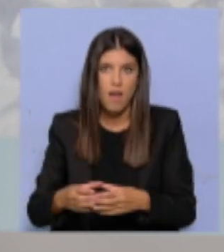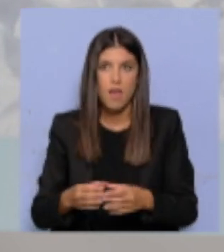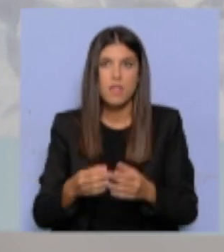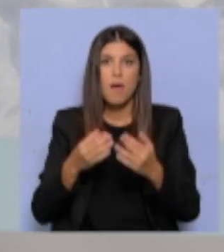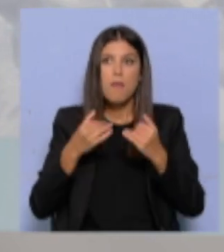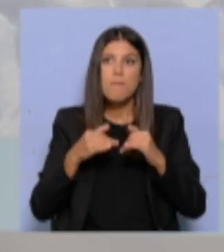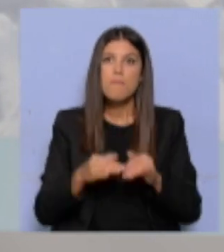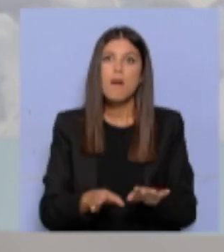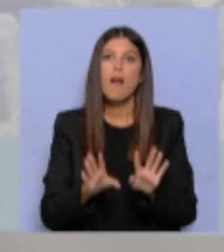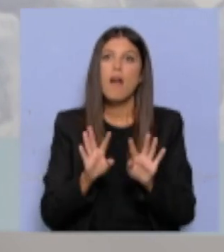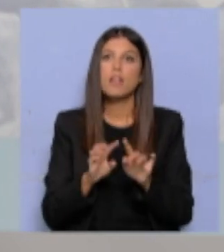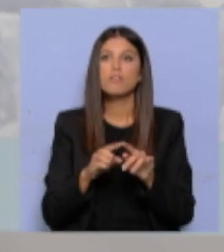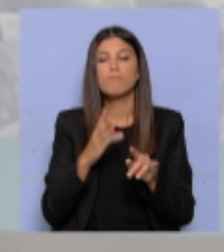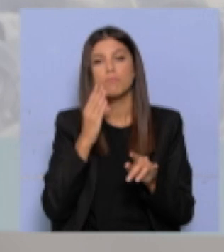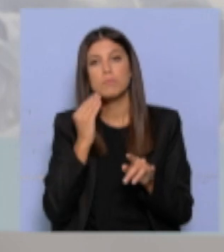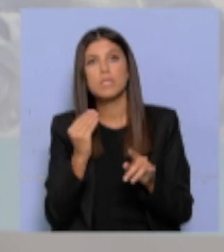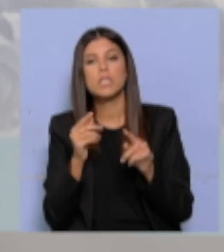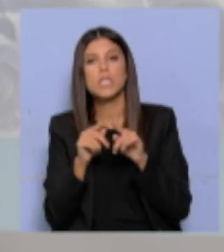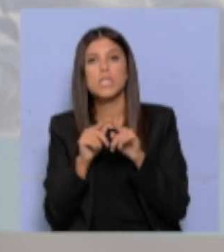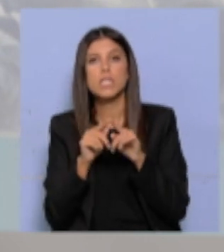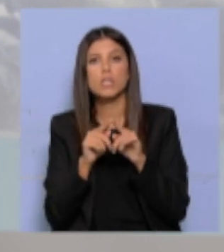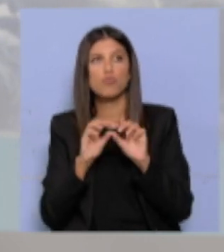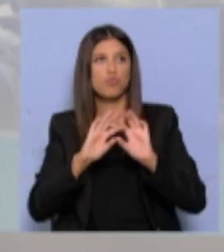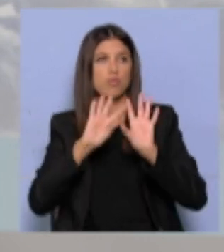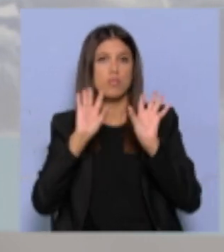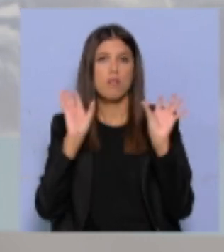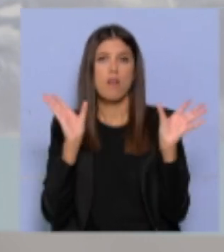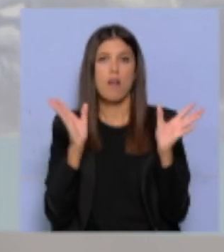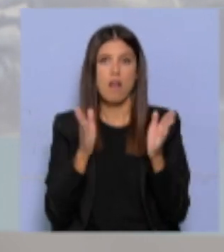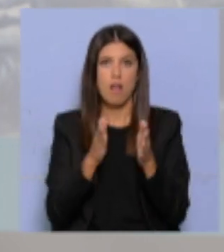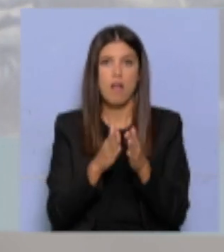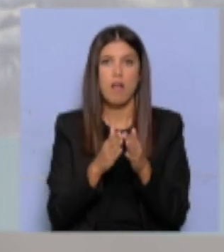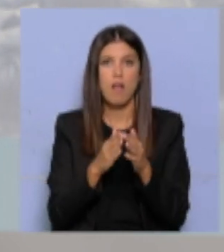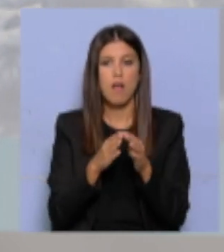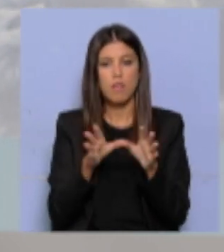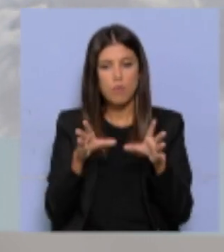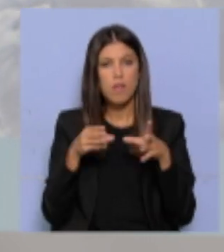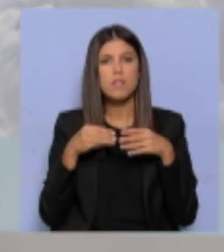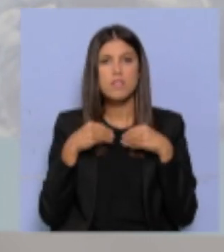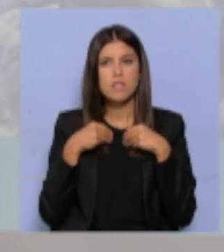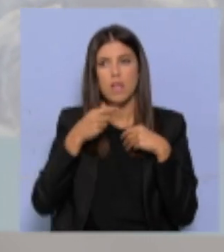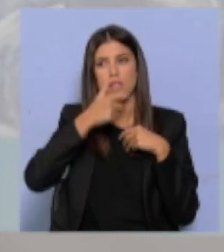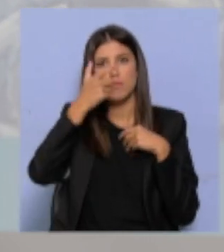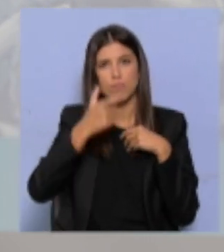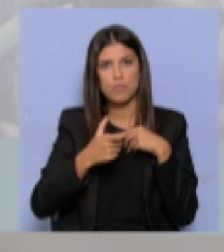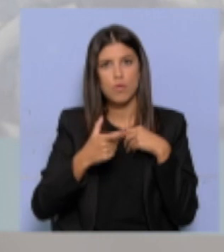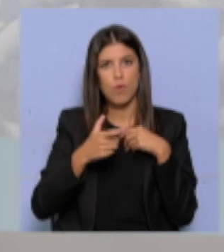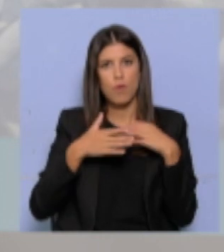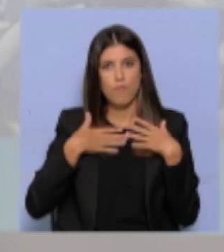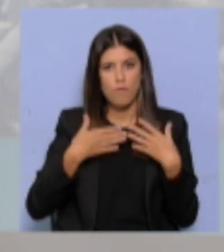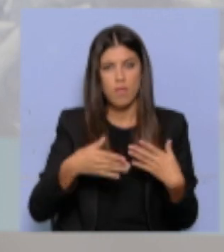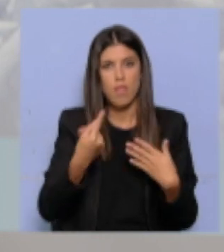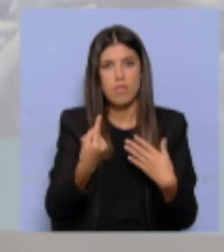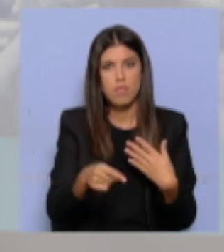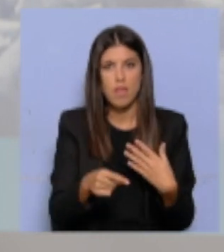penso que há, de modo geral, há uma boa aceitação. E tem que haver uma